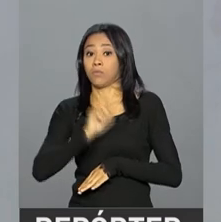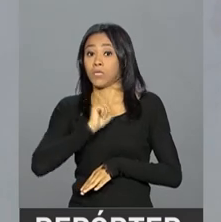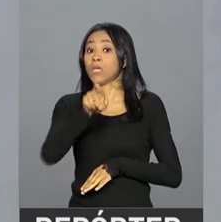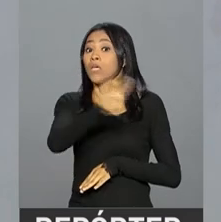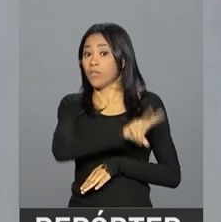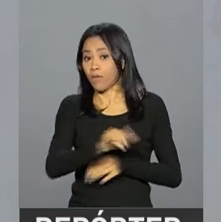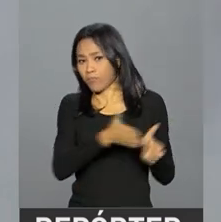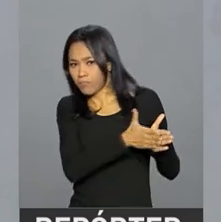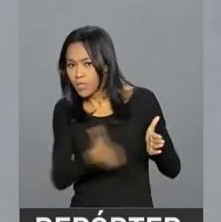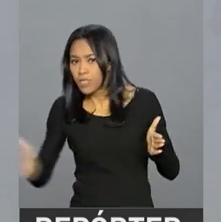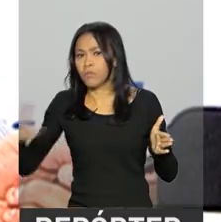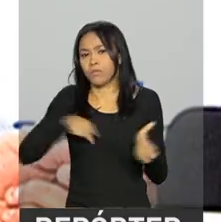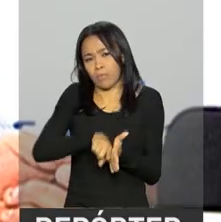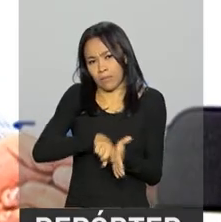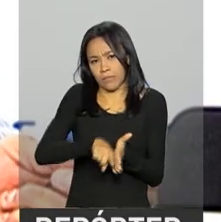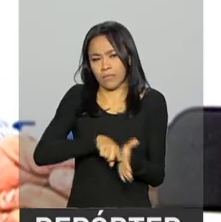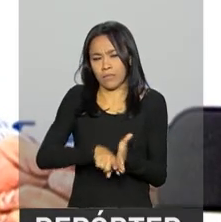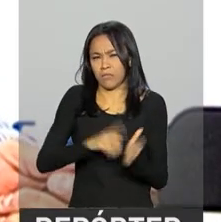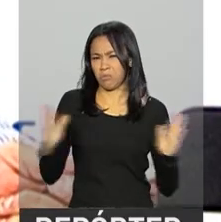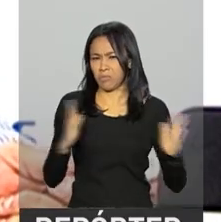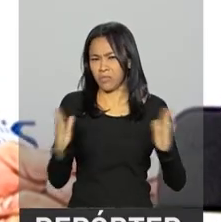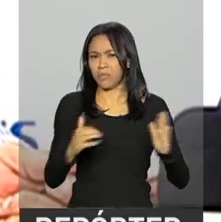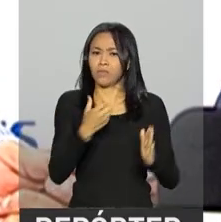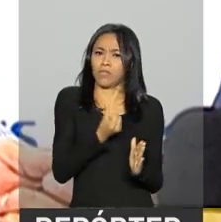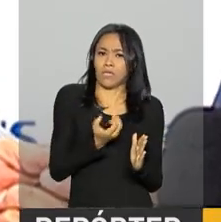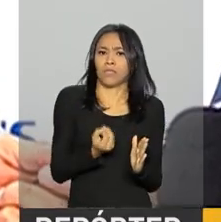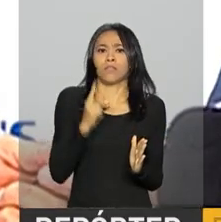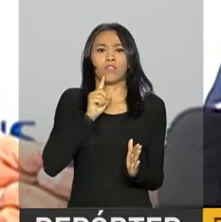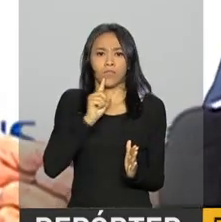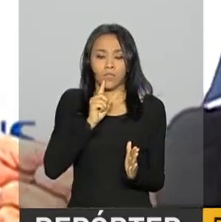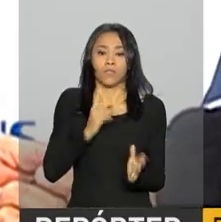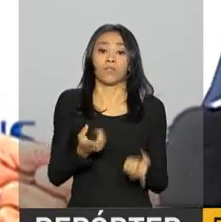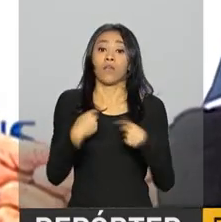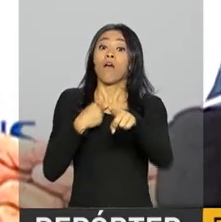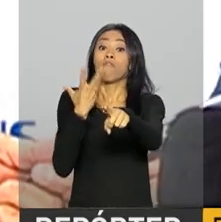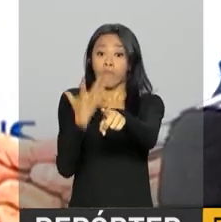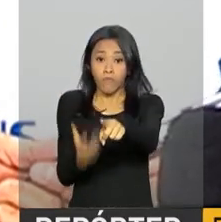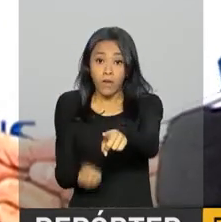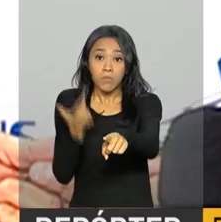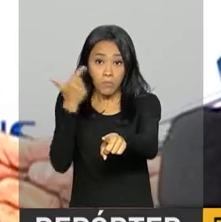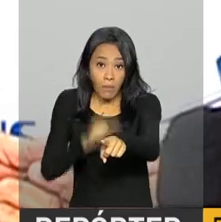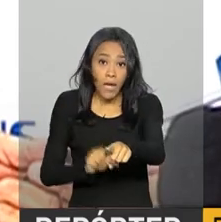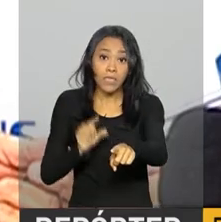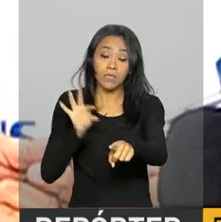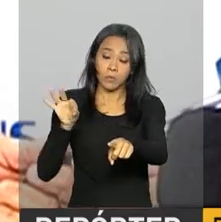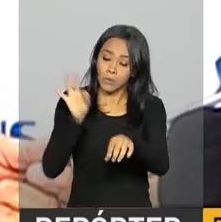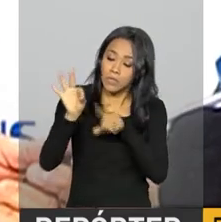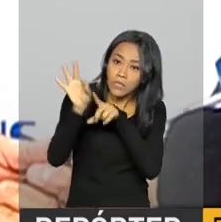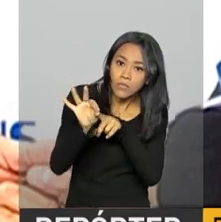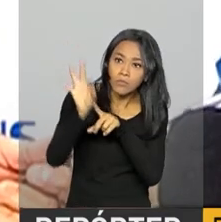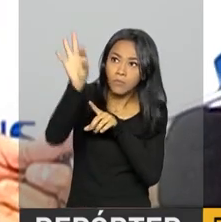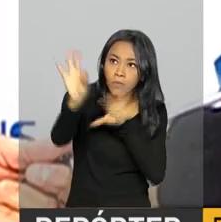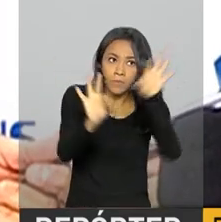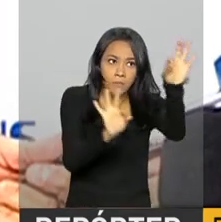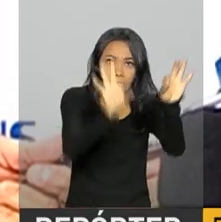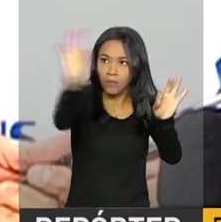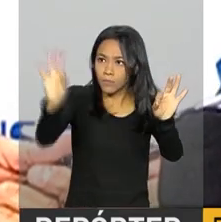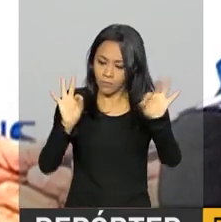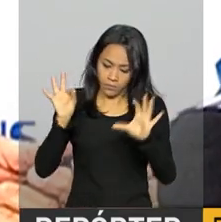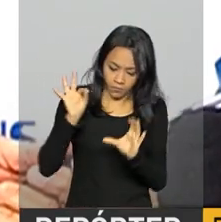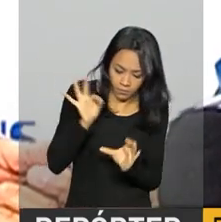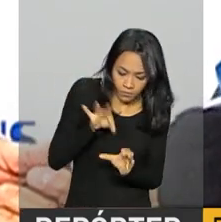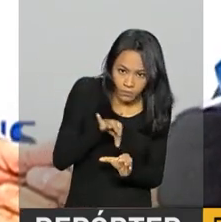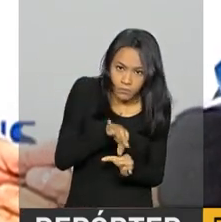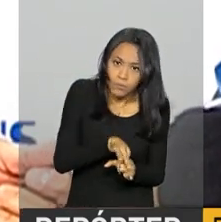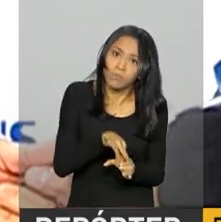até 60 dias. Nós vamos fazer novas capturas nas áreas, tá? Nós vamos